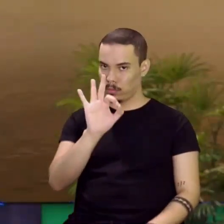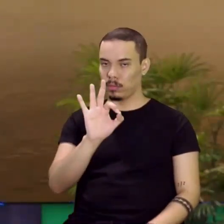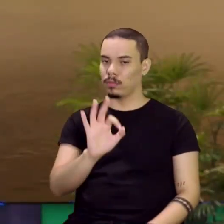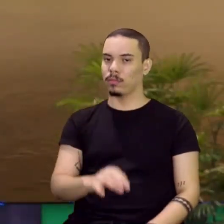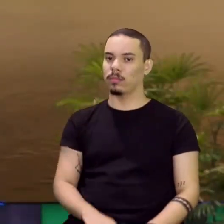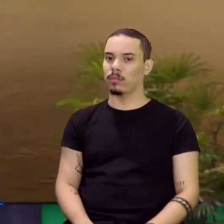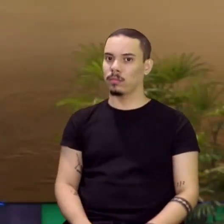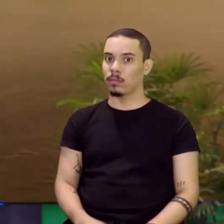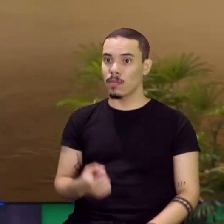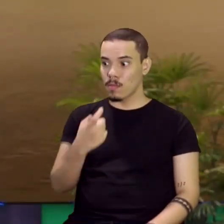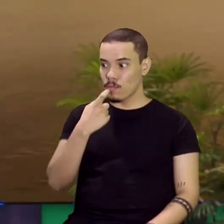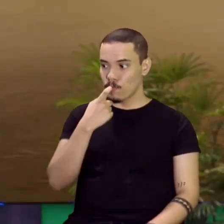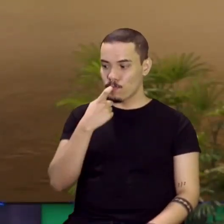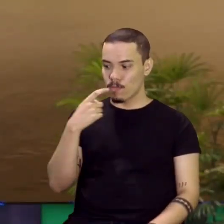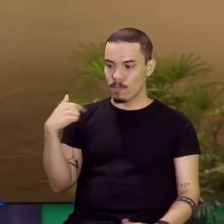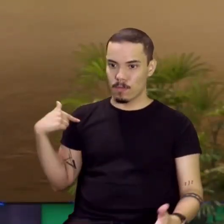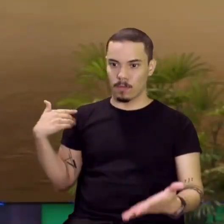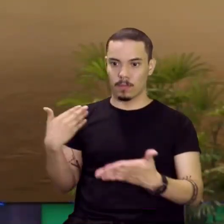Isso é recente.